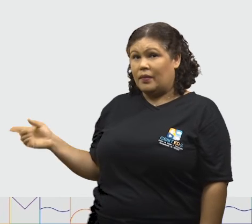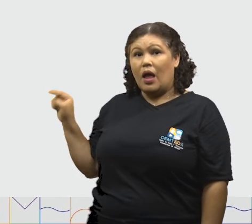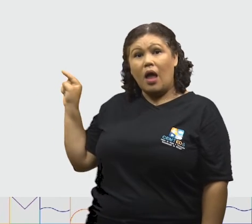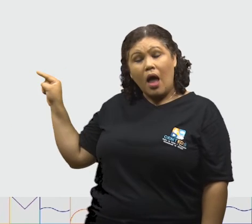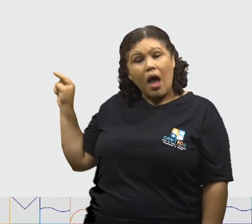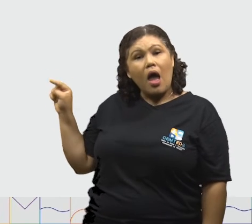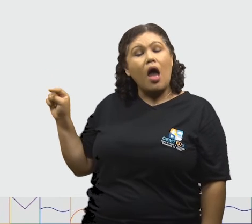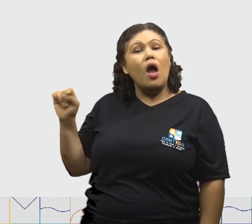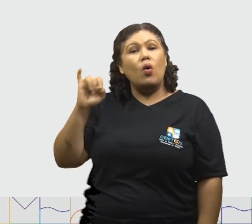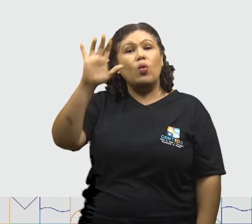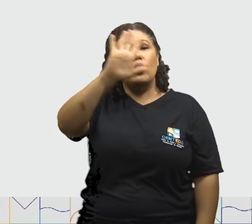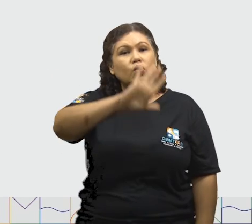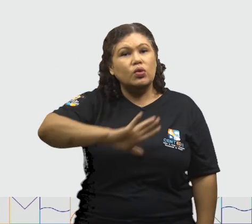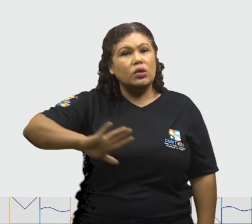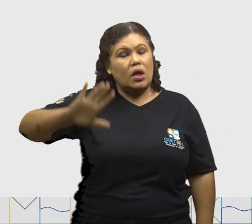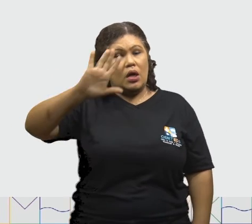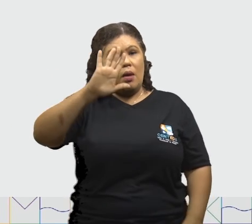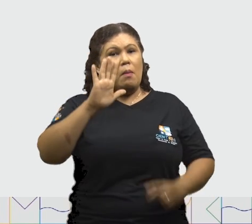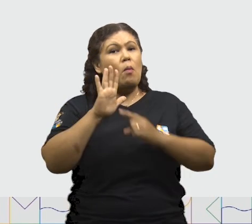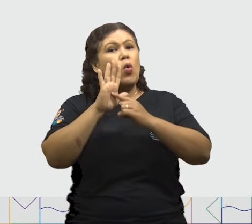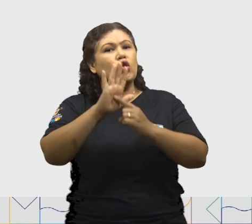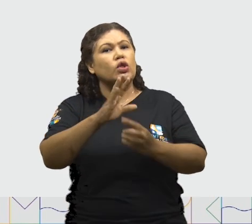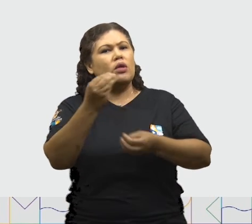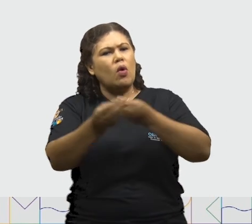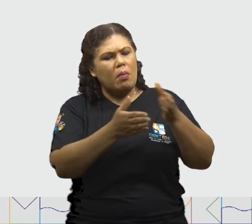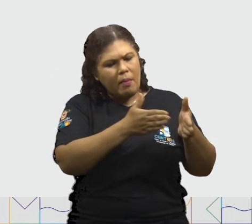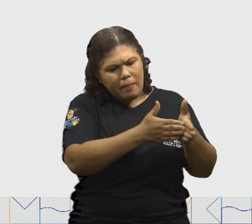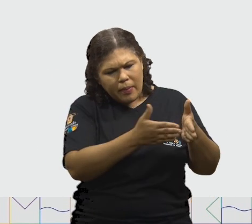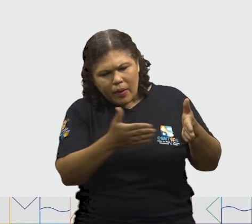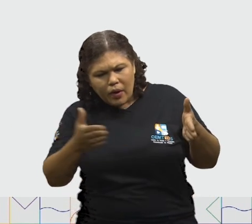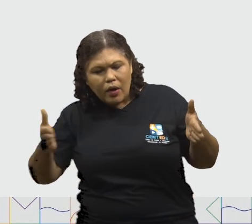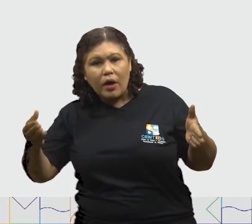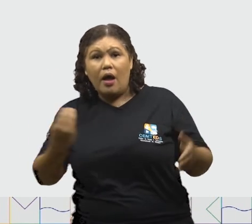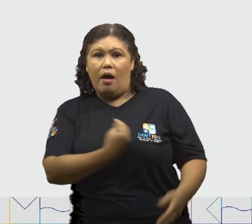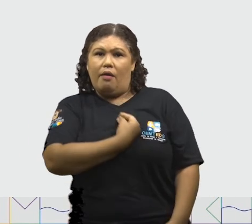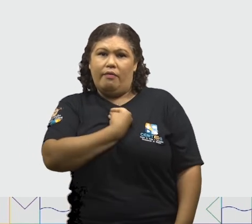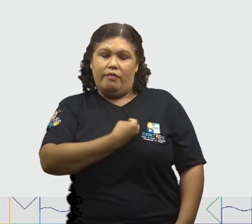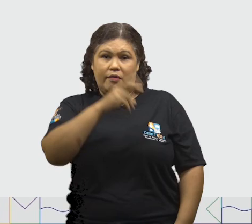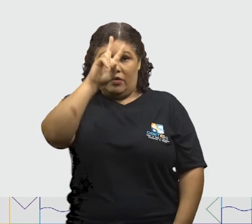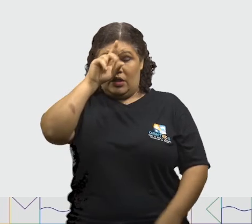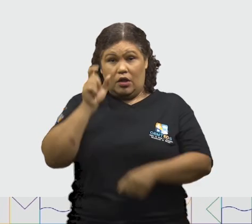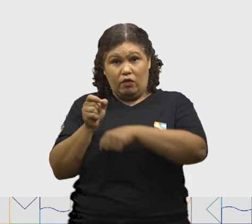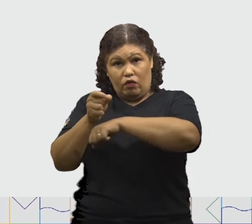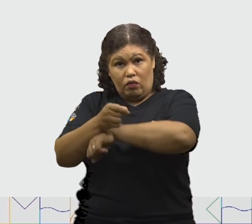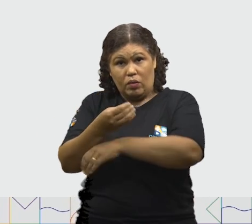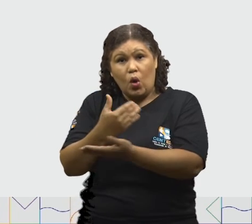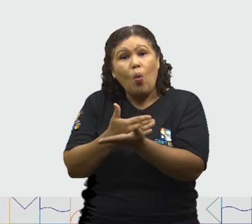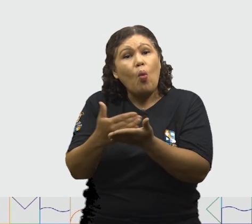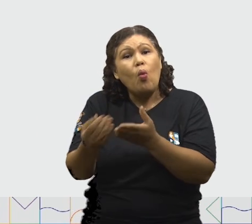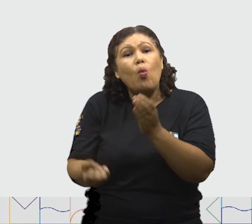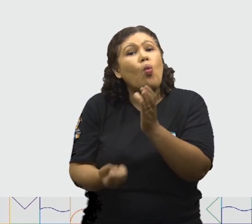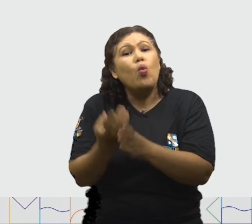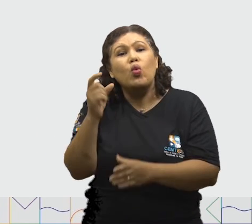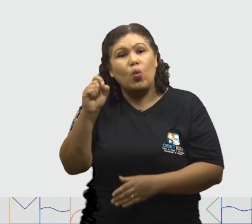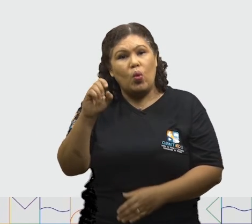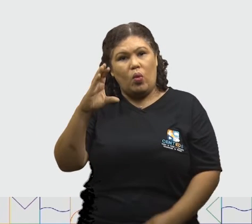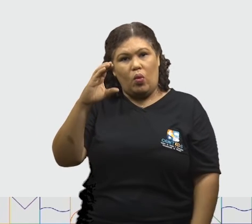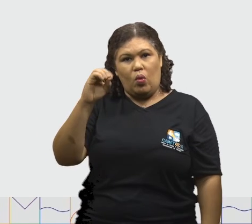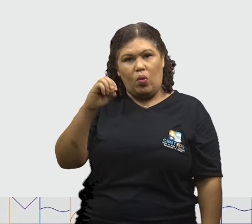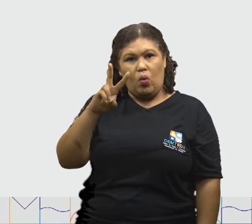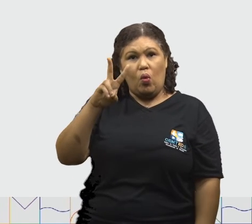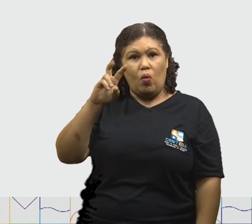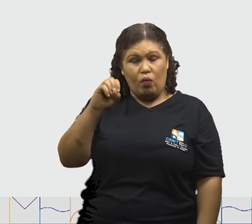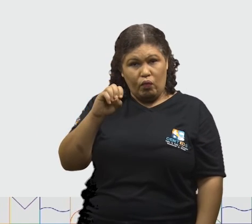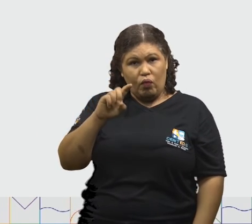um diagrama indicando o ciclo de vida da formiga, que se inicia pelos ovos,